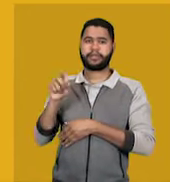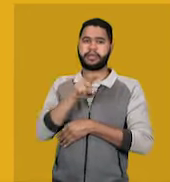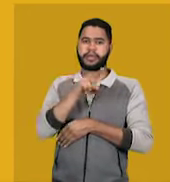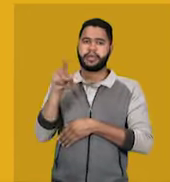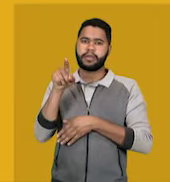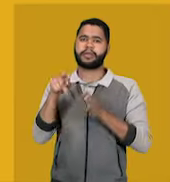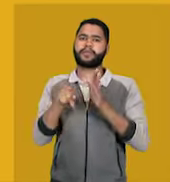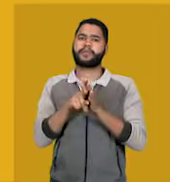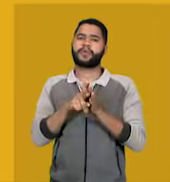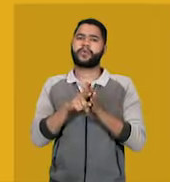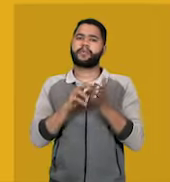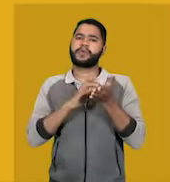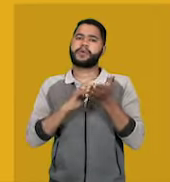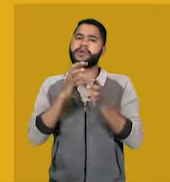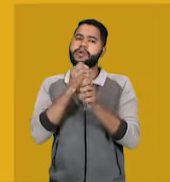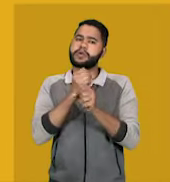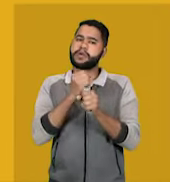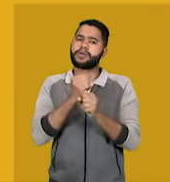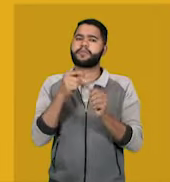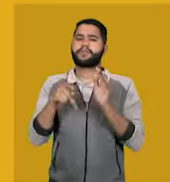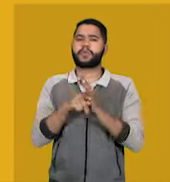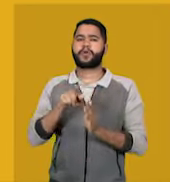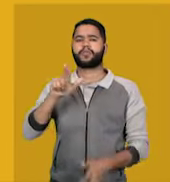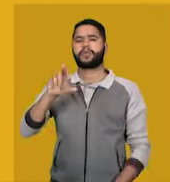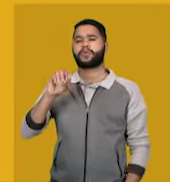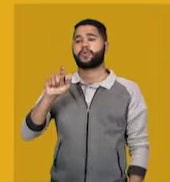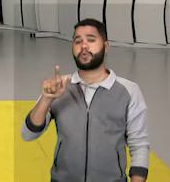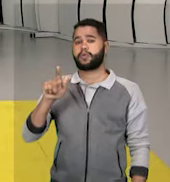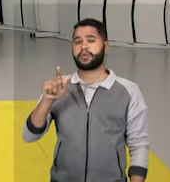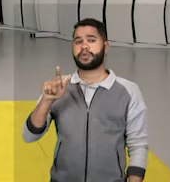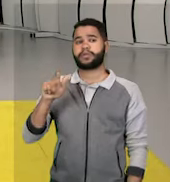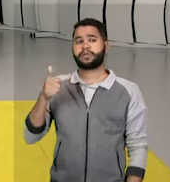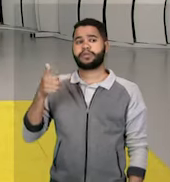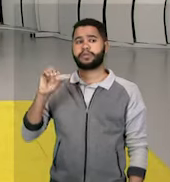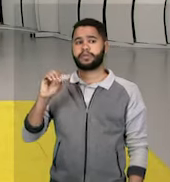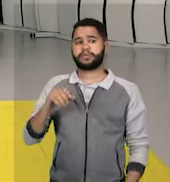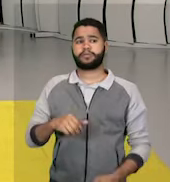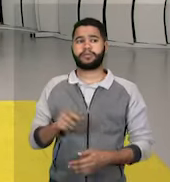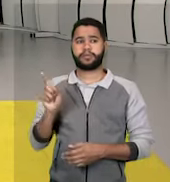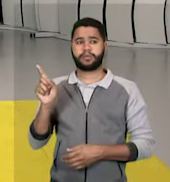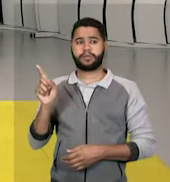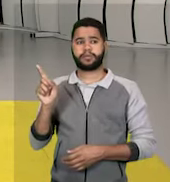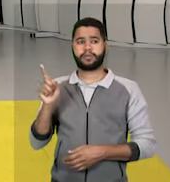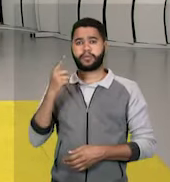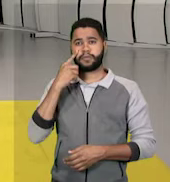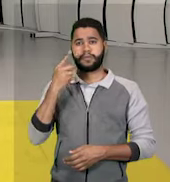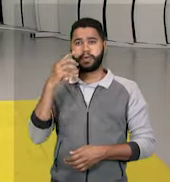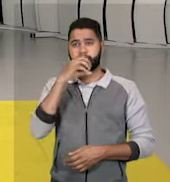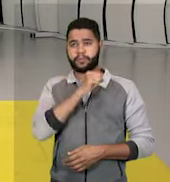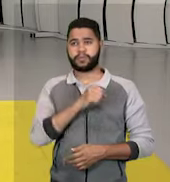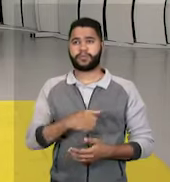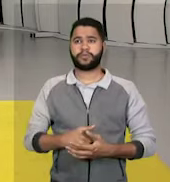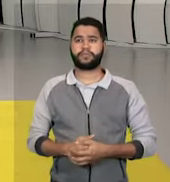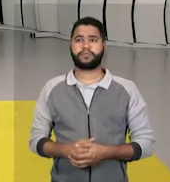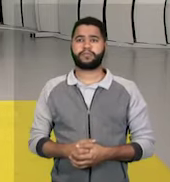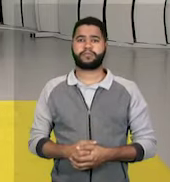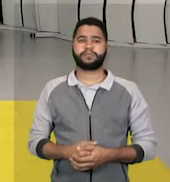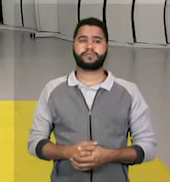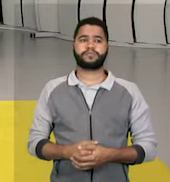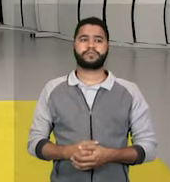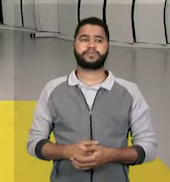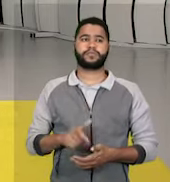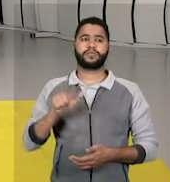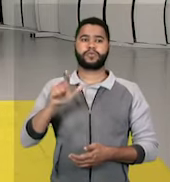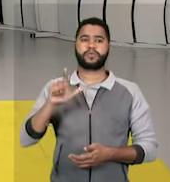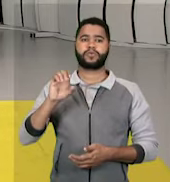calculadora e fazer logaritmo lá de 10, ó. Logaritmo de 40, ó. Vou fazer um aqui para vocês verem. Que eu vou apertar o log